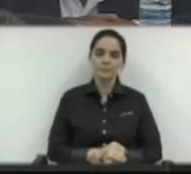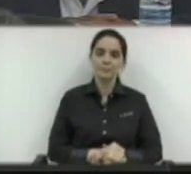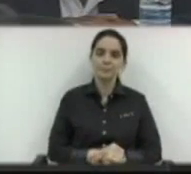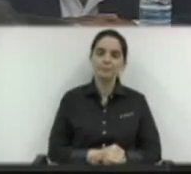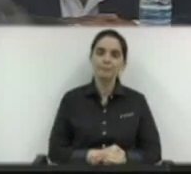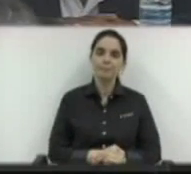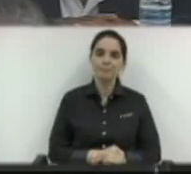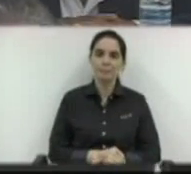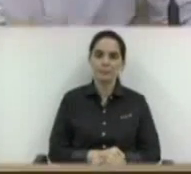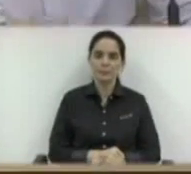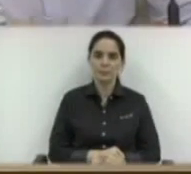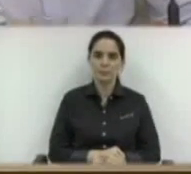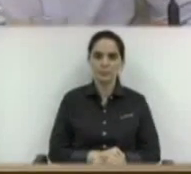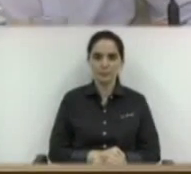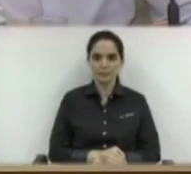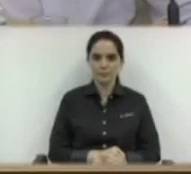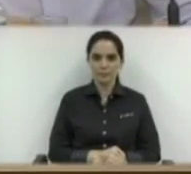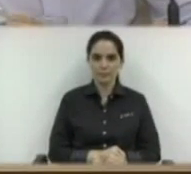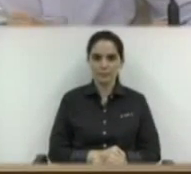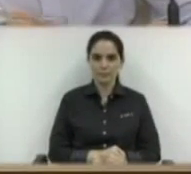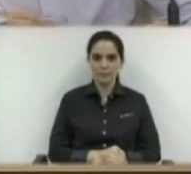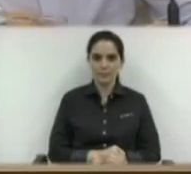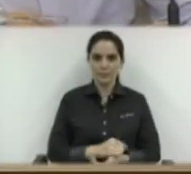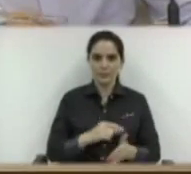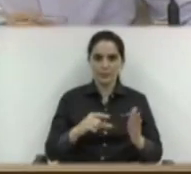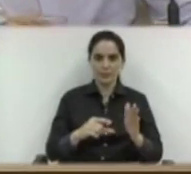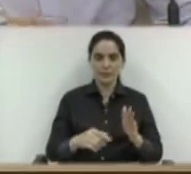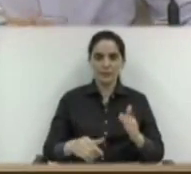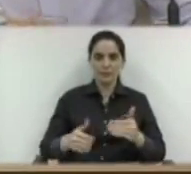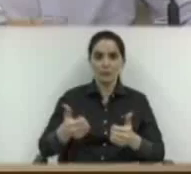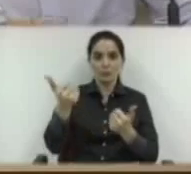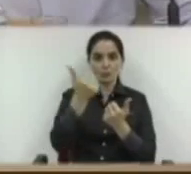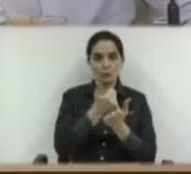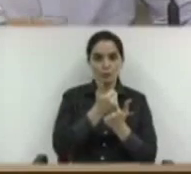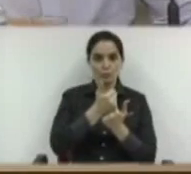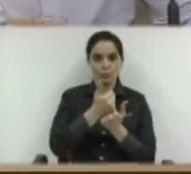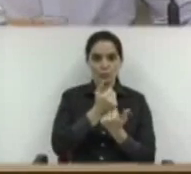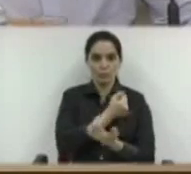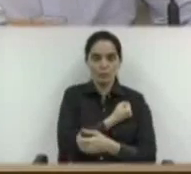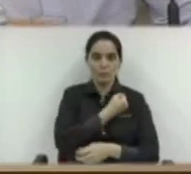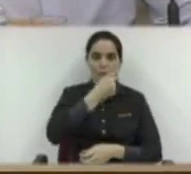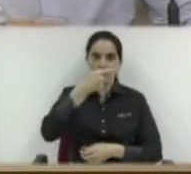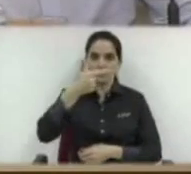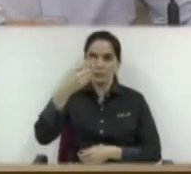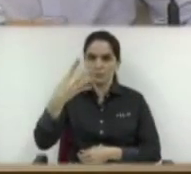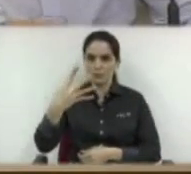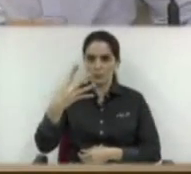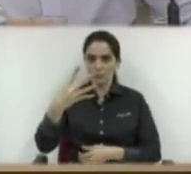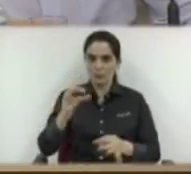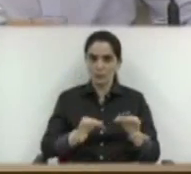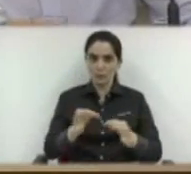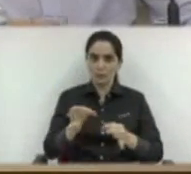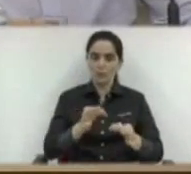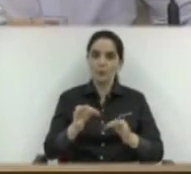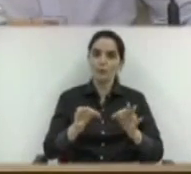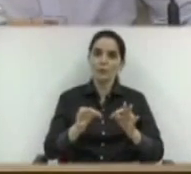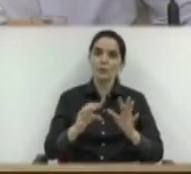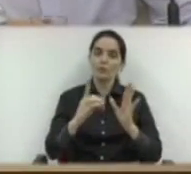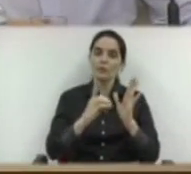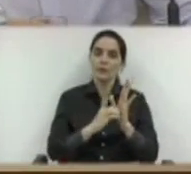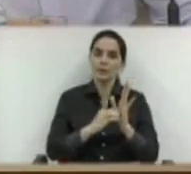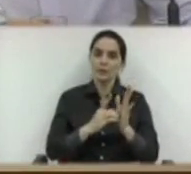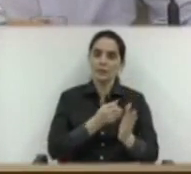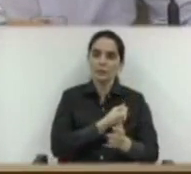Substitutivo número 24, ao projeto de decreto legislativo